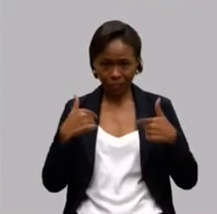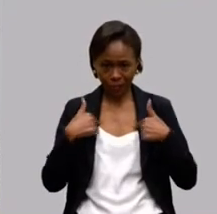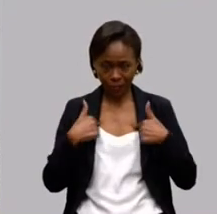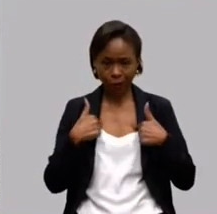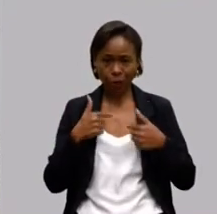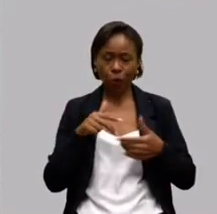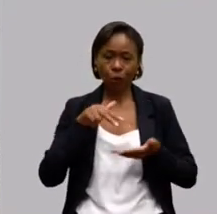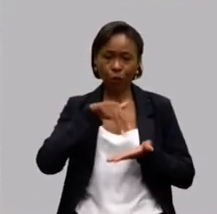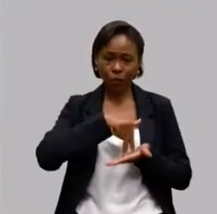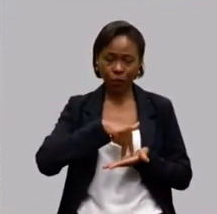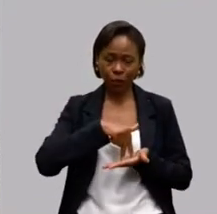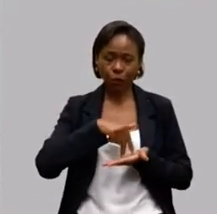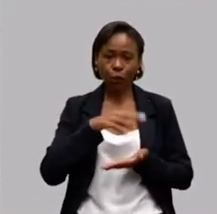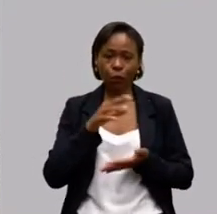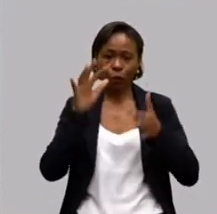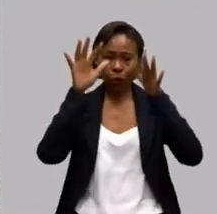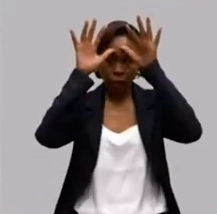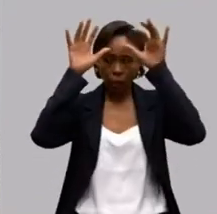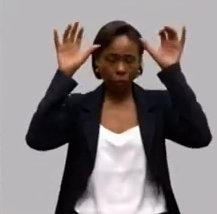estou no Tribunal de Contas desde